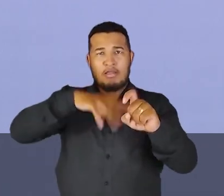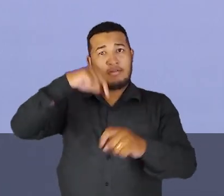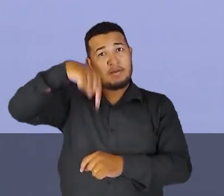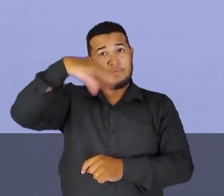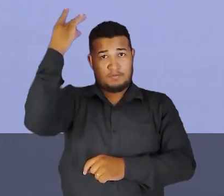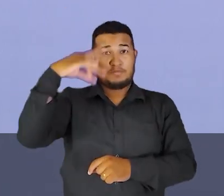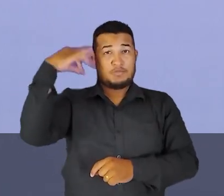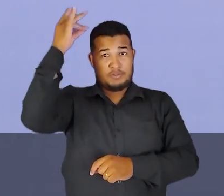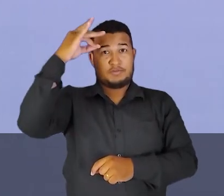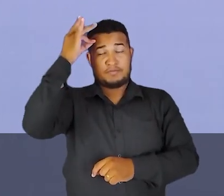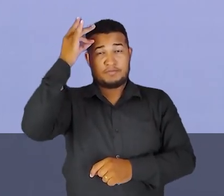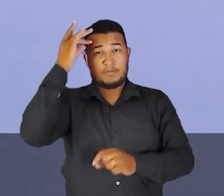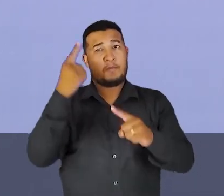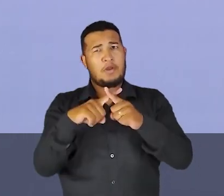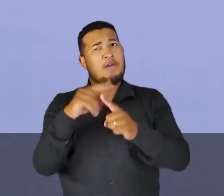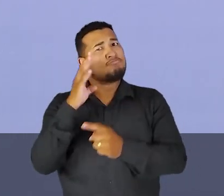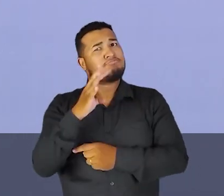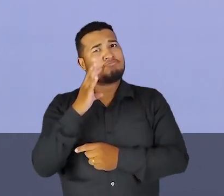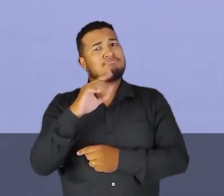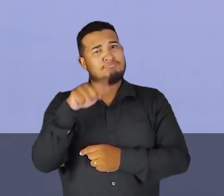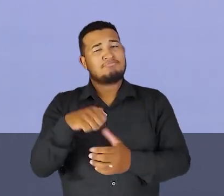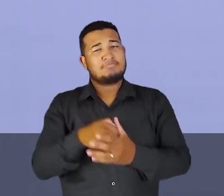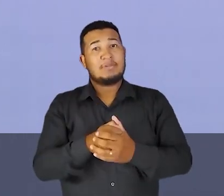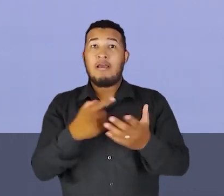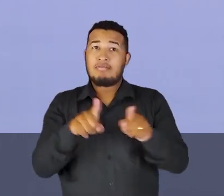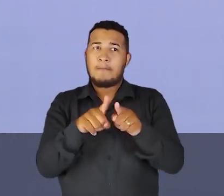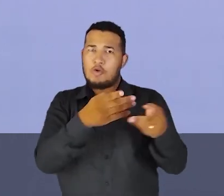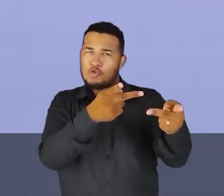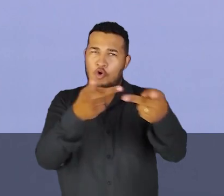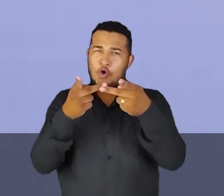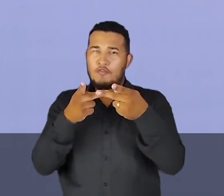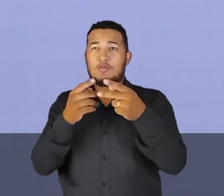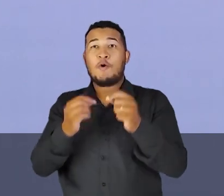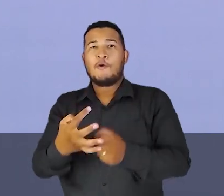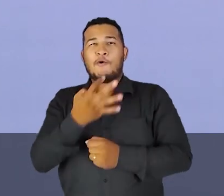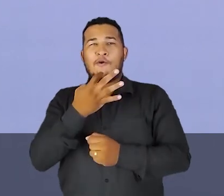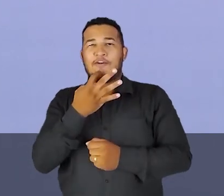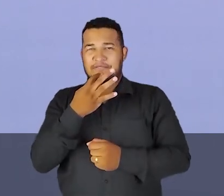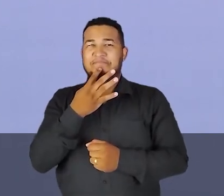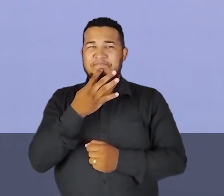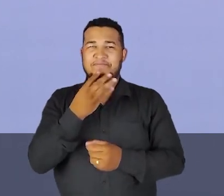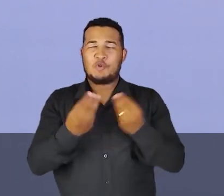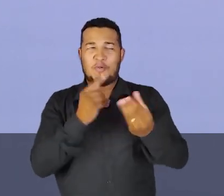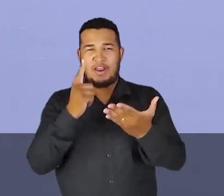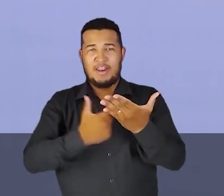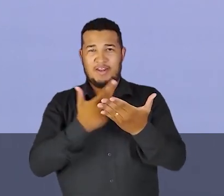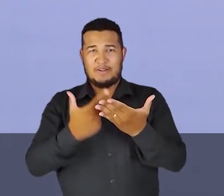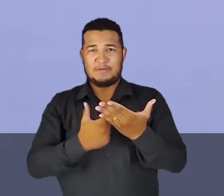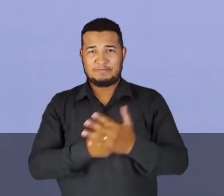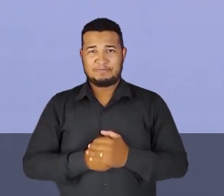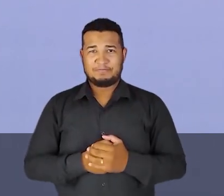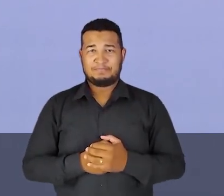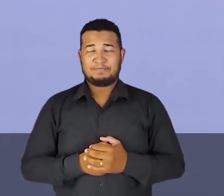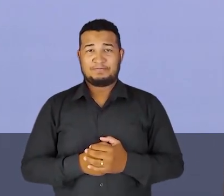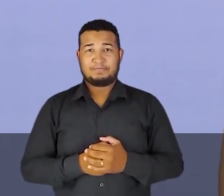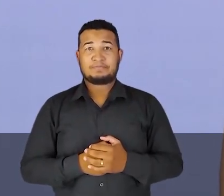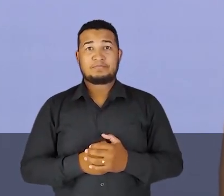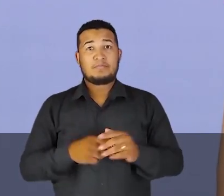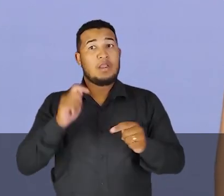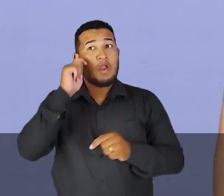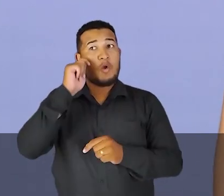Espírito Santo, o que é muito legal. E fica o convite, então, para vocês conhecerem essa obra, tá bom?